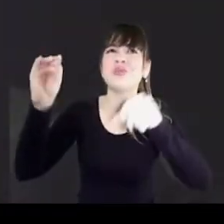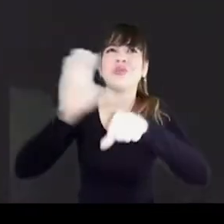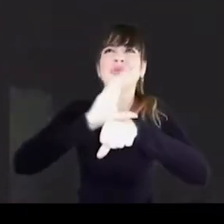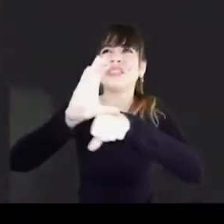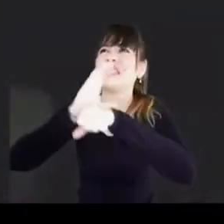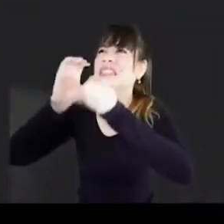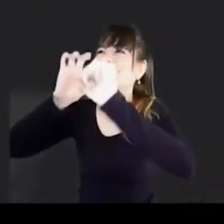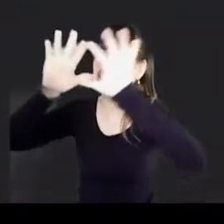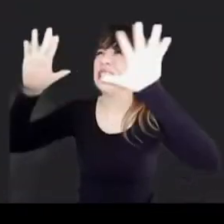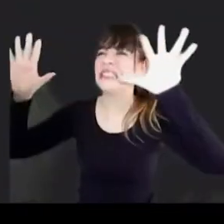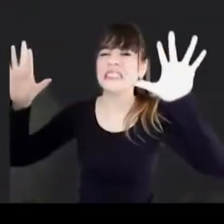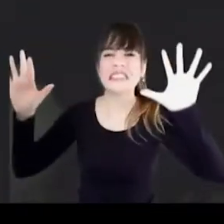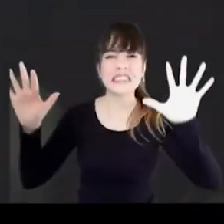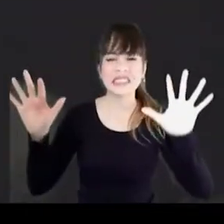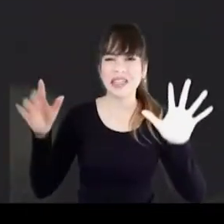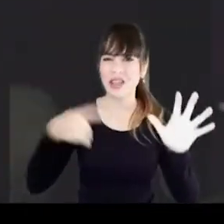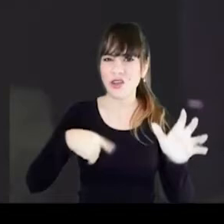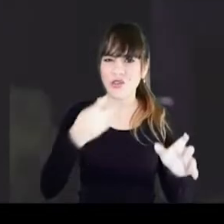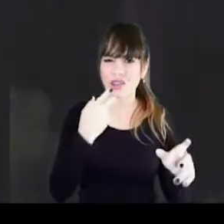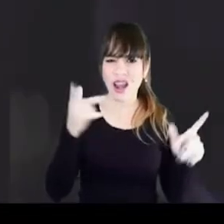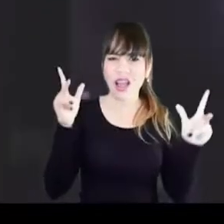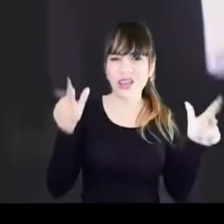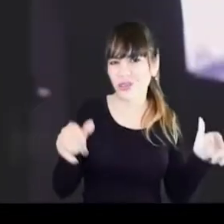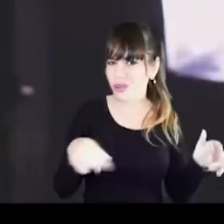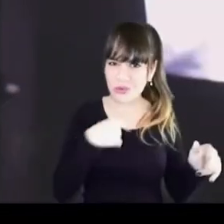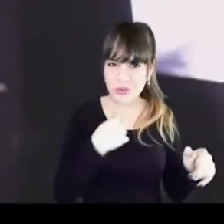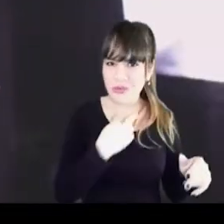cinzas, não podemos dizer o mesmo